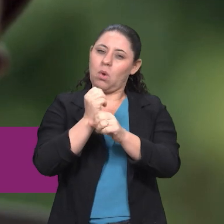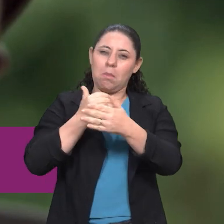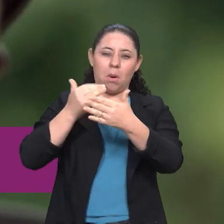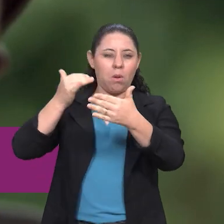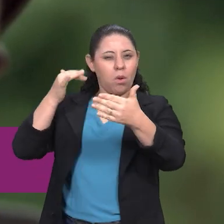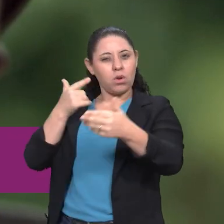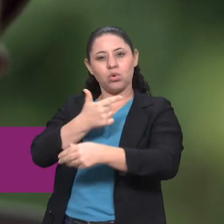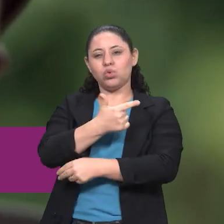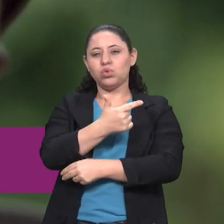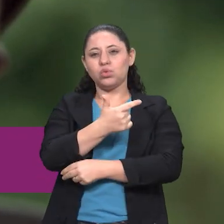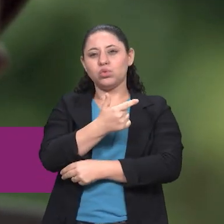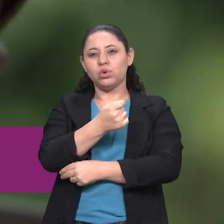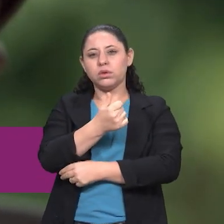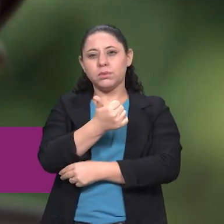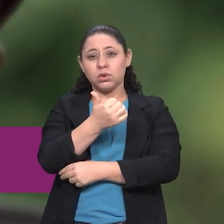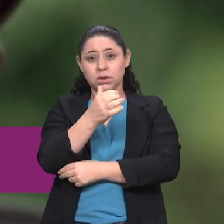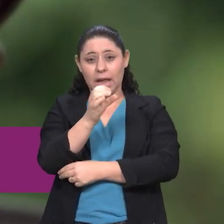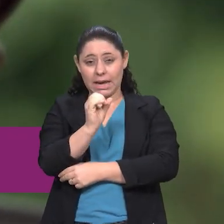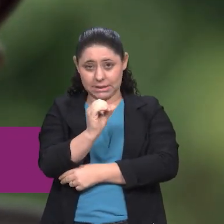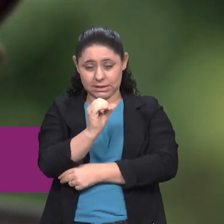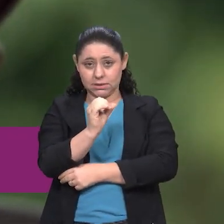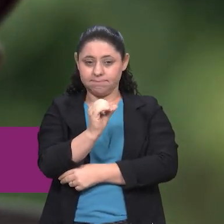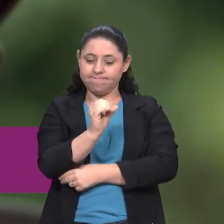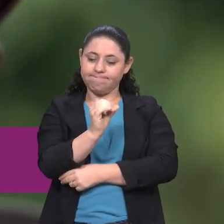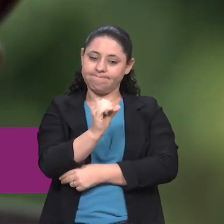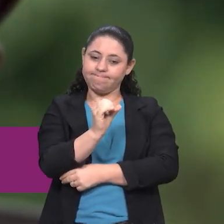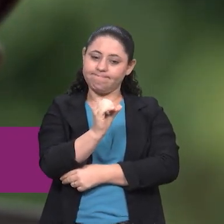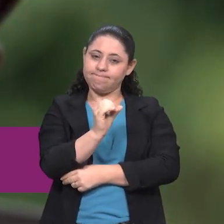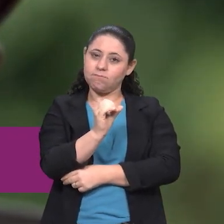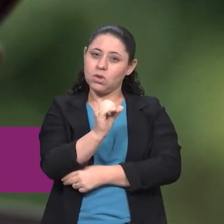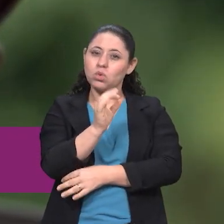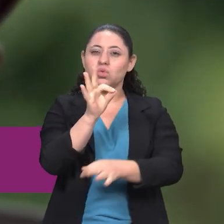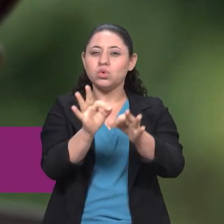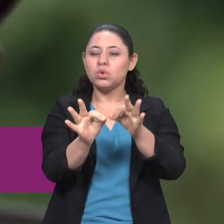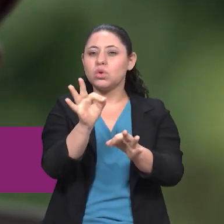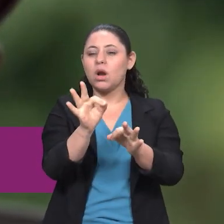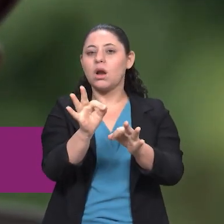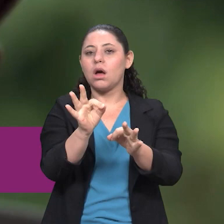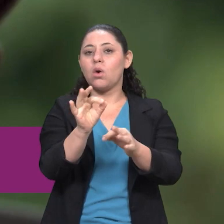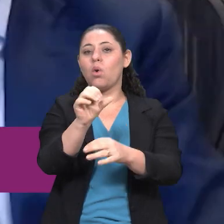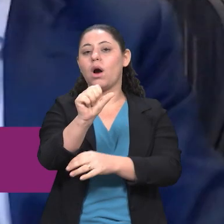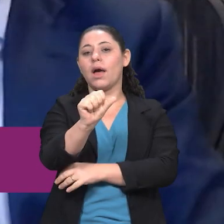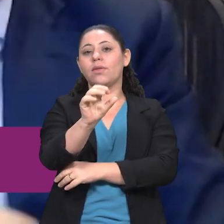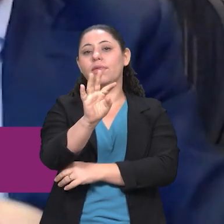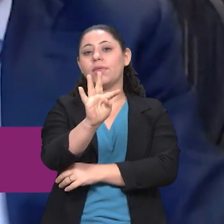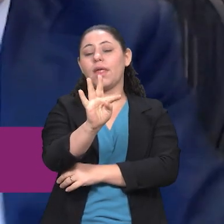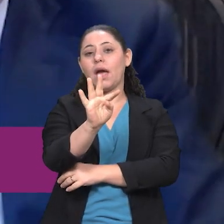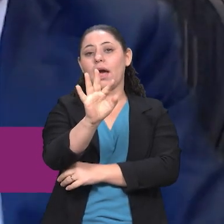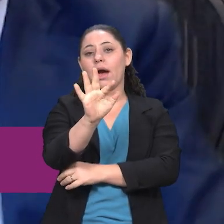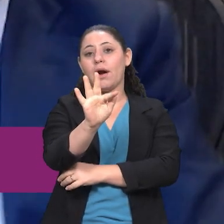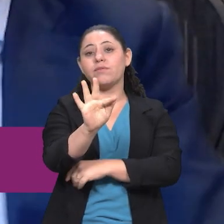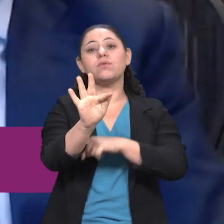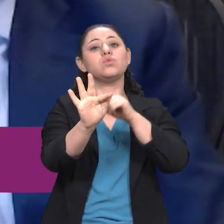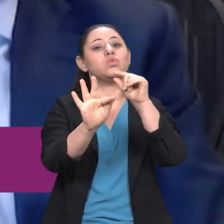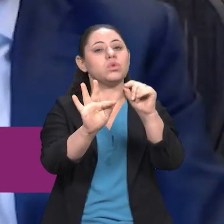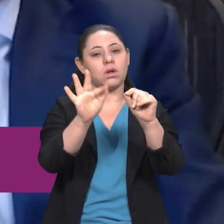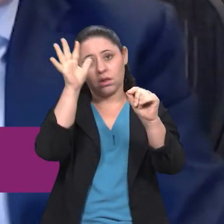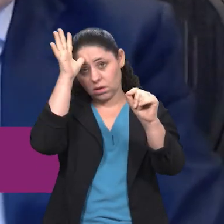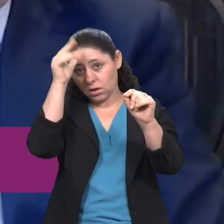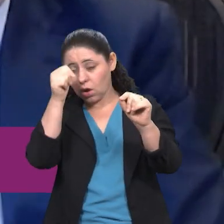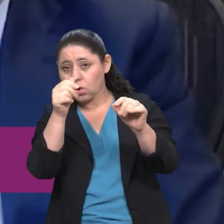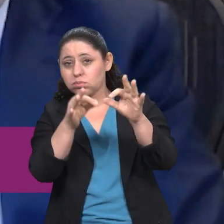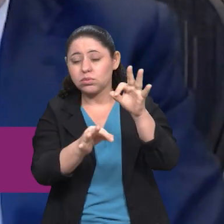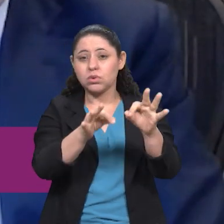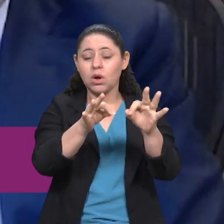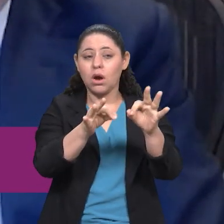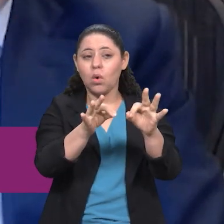todos os julgamentos relacionados a questões indígenas eram muito subjetivos. E, em 2010, o Supremo, pela primeira vez, decidindo o